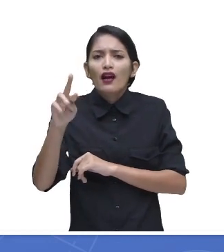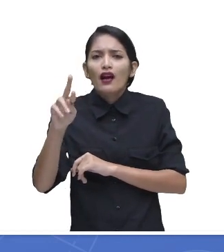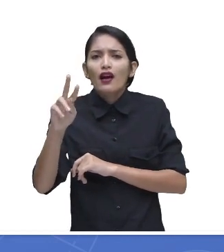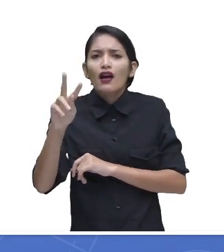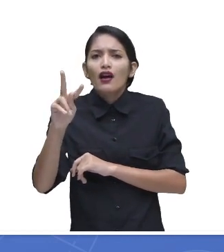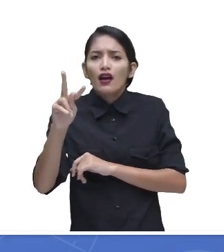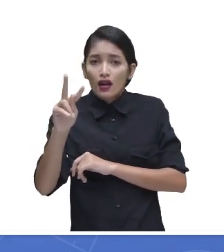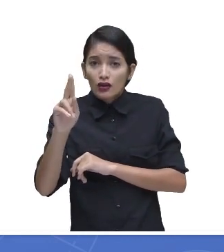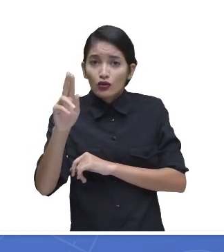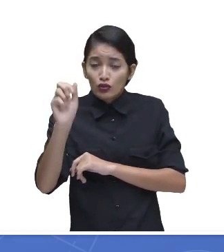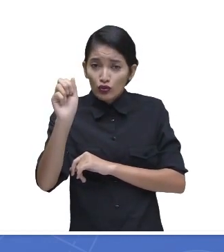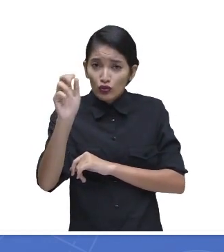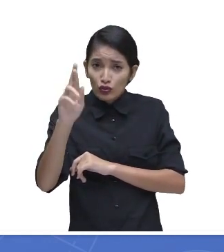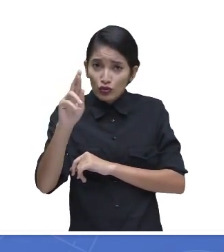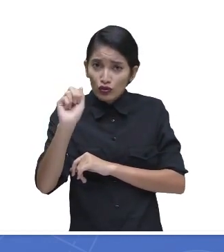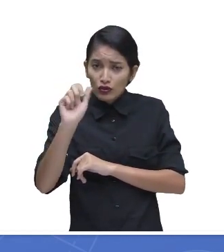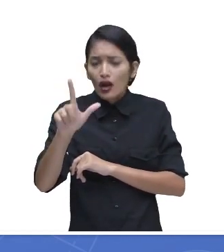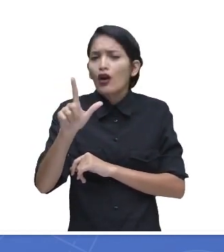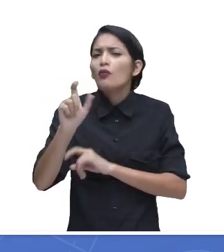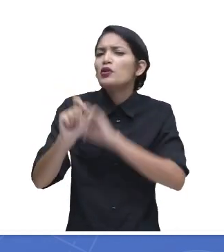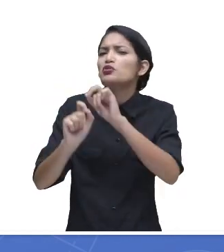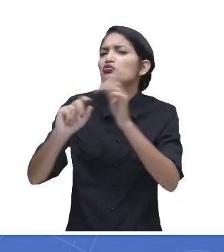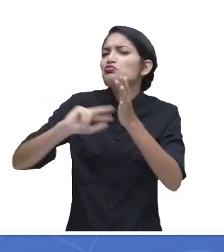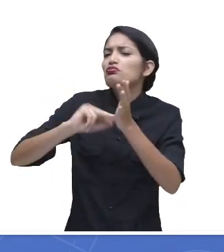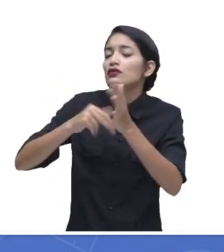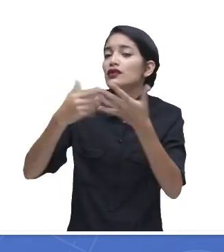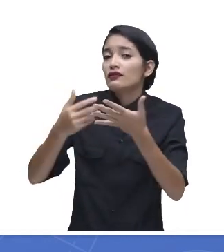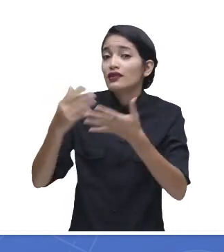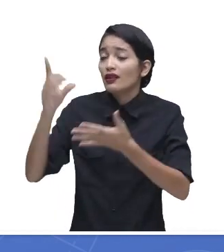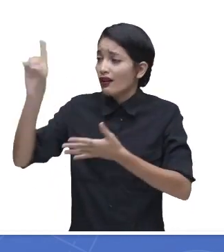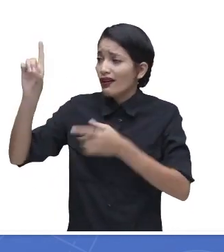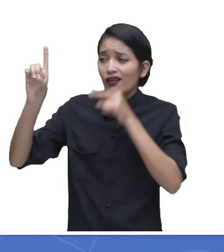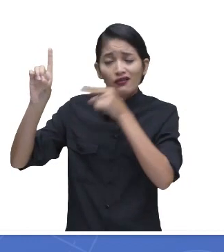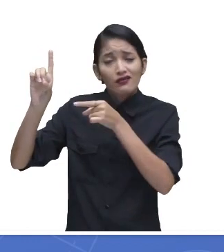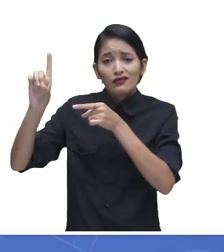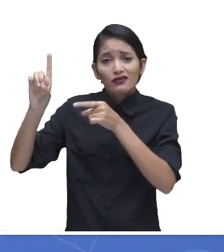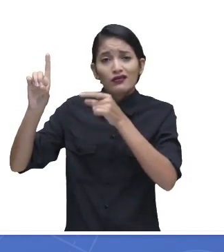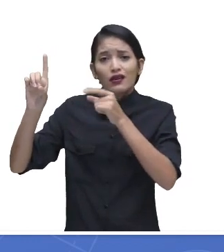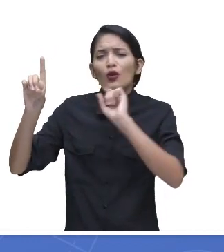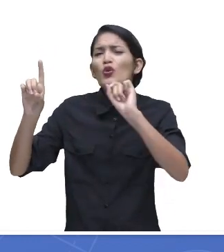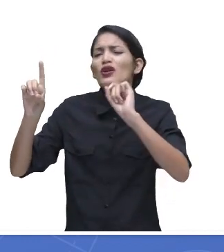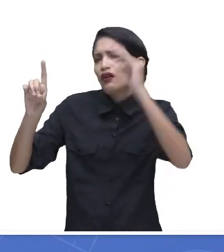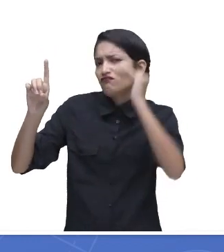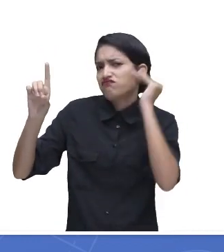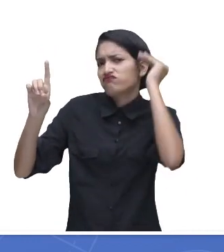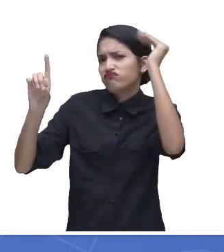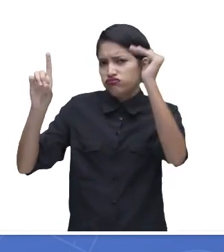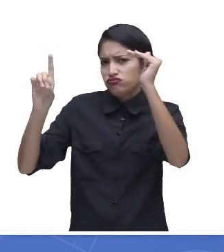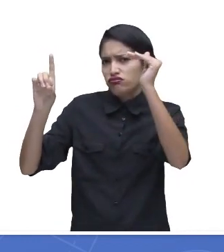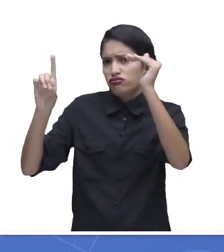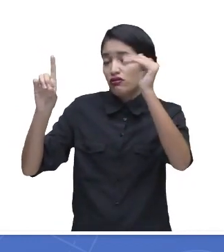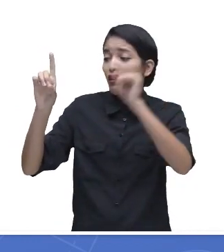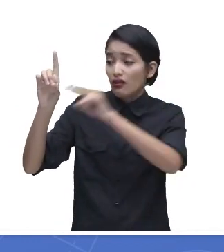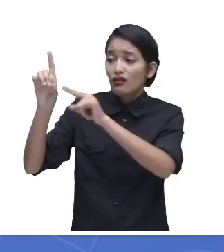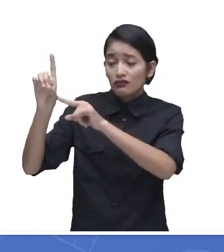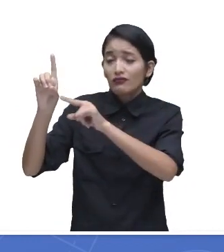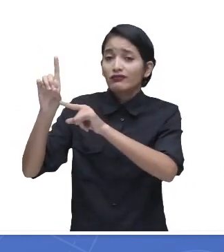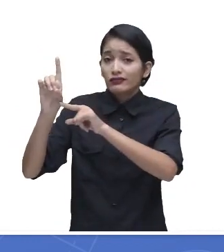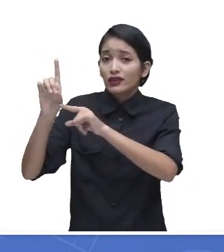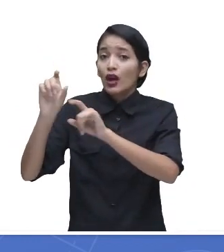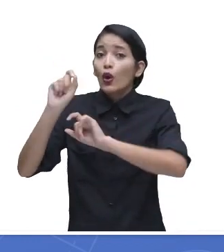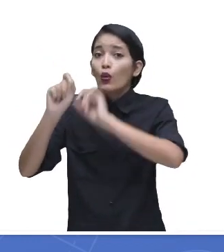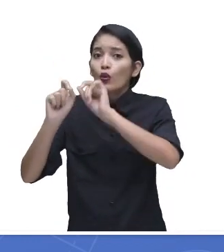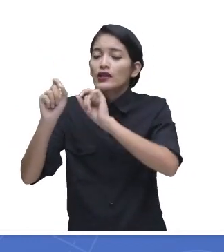né? O que é o sobrenatural? O que é uma autoridade superior? Né? Então, se a ideia